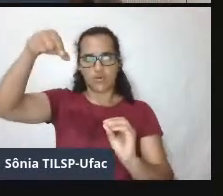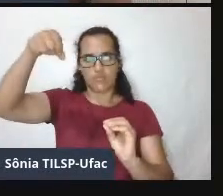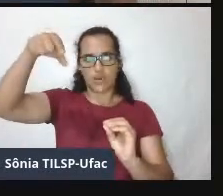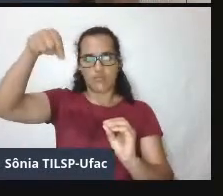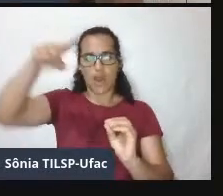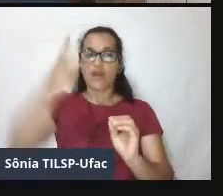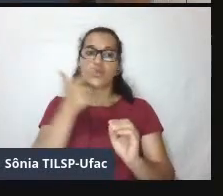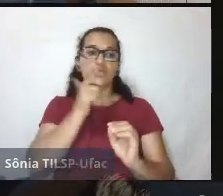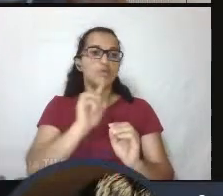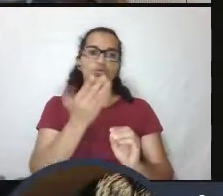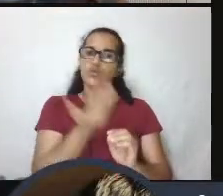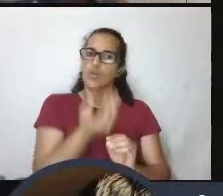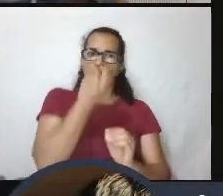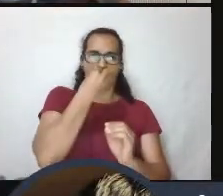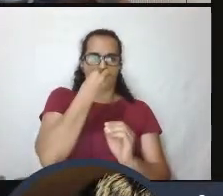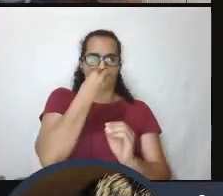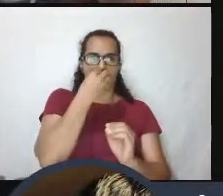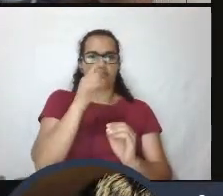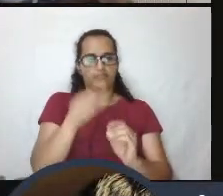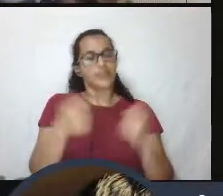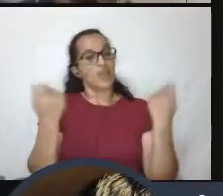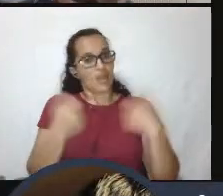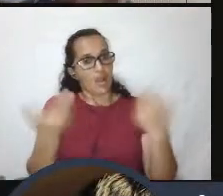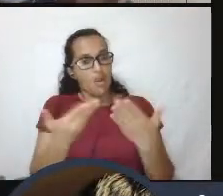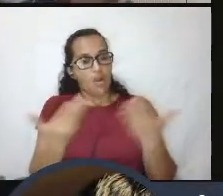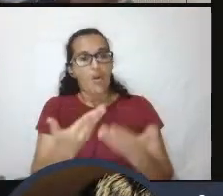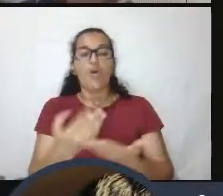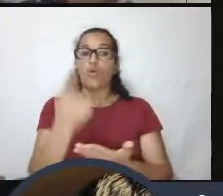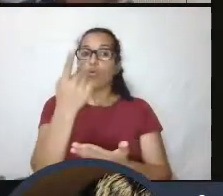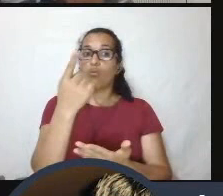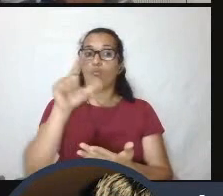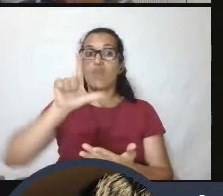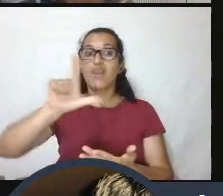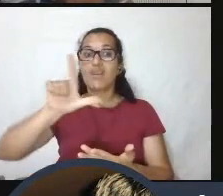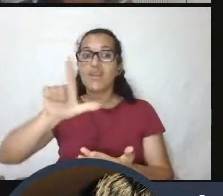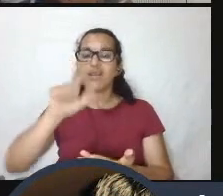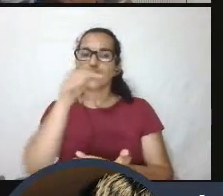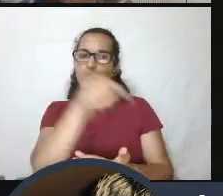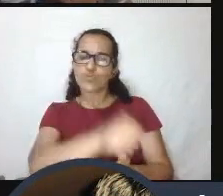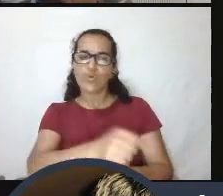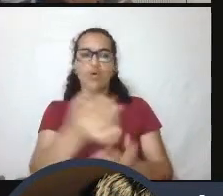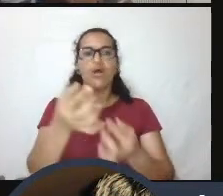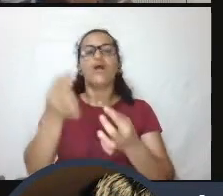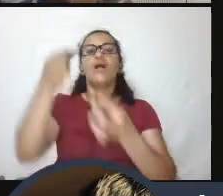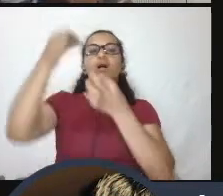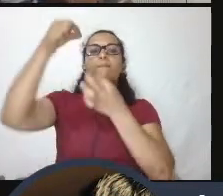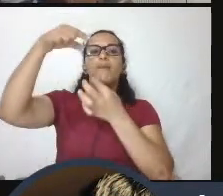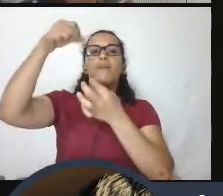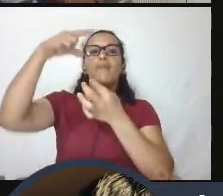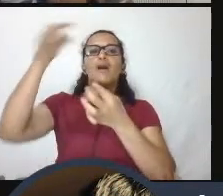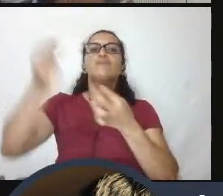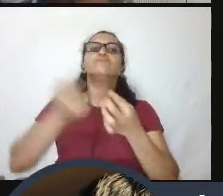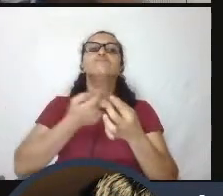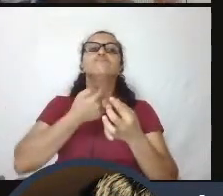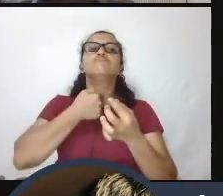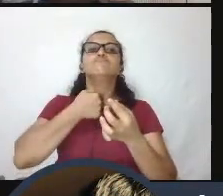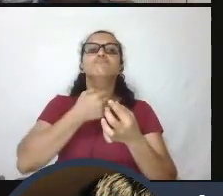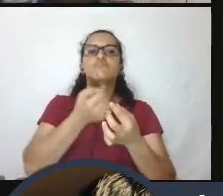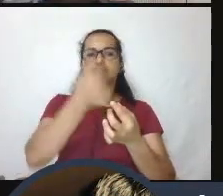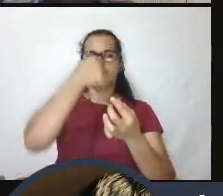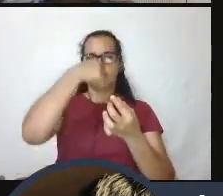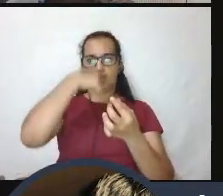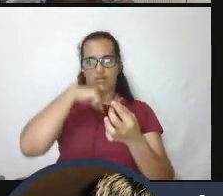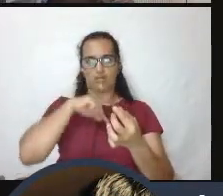seguramente, oferecer 1.000 ml, 1 litro de alimentação interal para um paciente que passa 16 horas pronado, que a gente tem